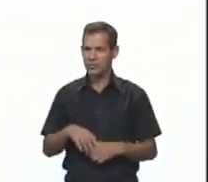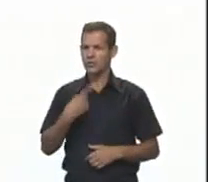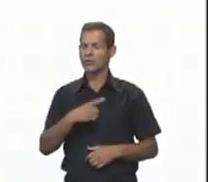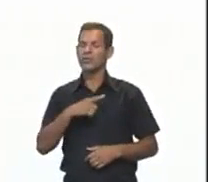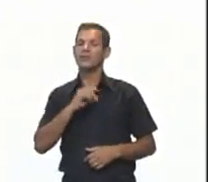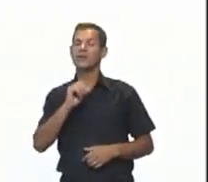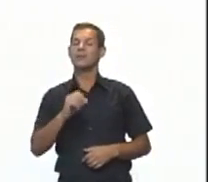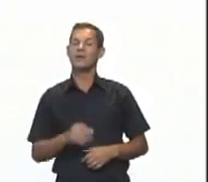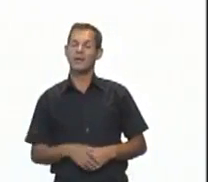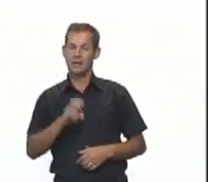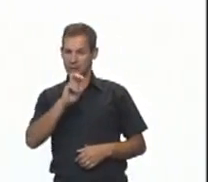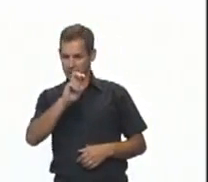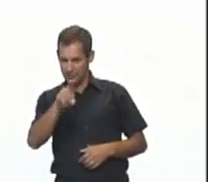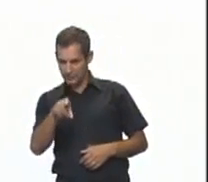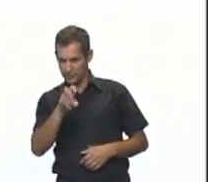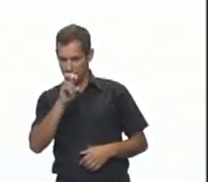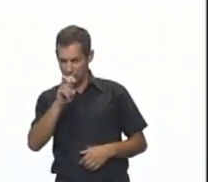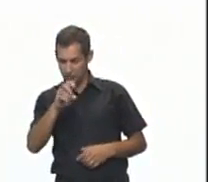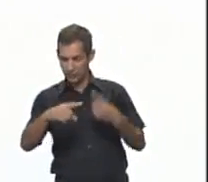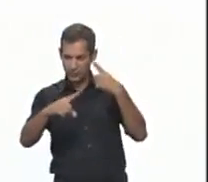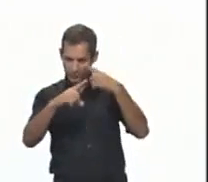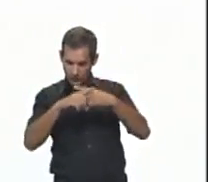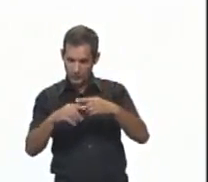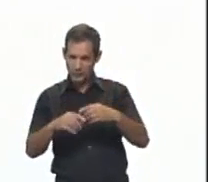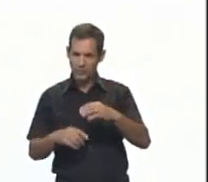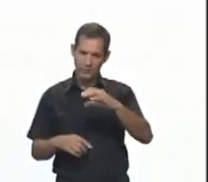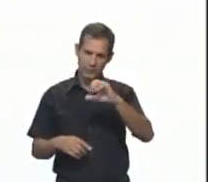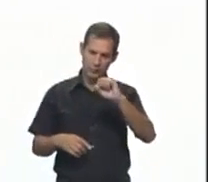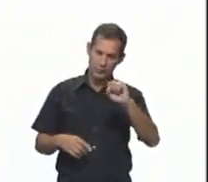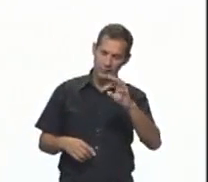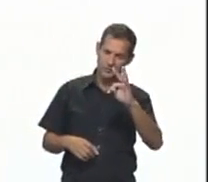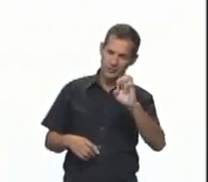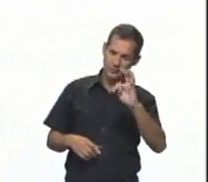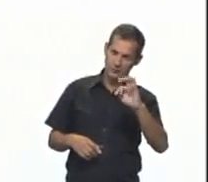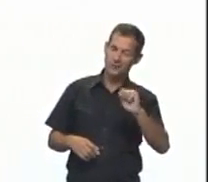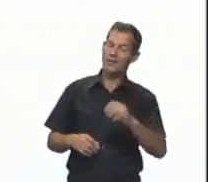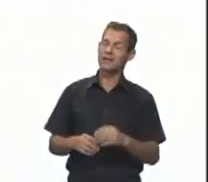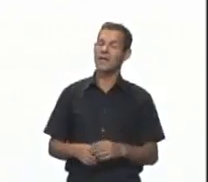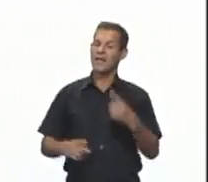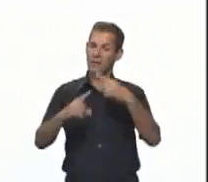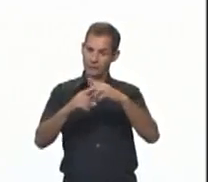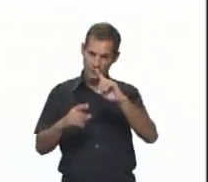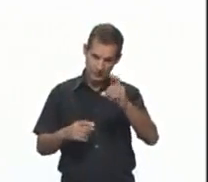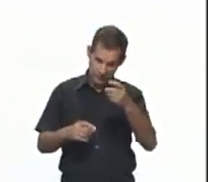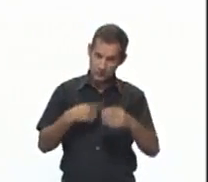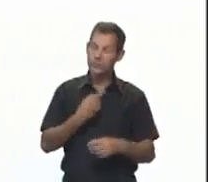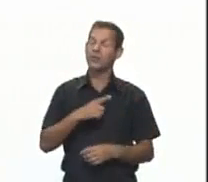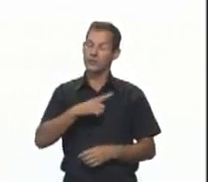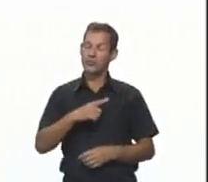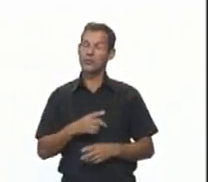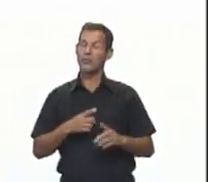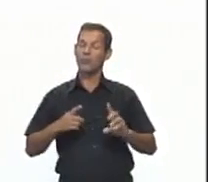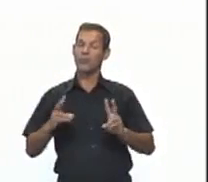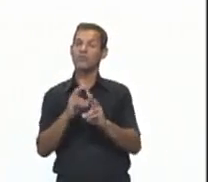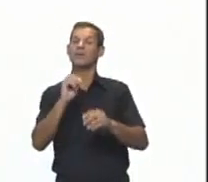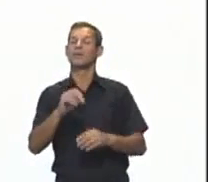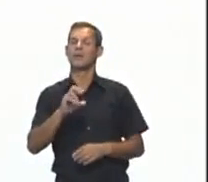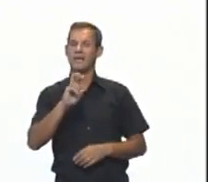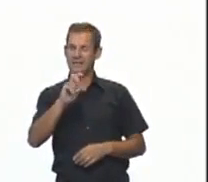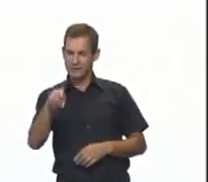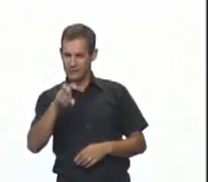gente chegou que é 5,5 vezes cosseno de θ vezes o dx. O dx a gente já tinha chego que